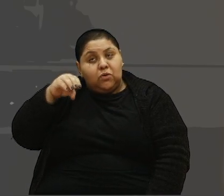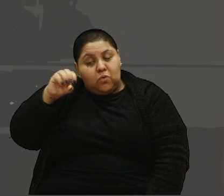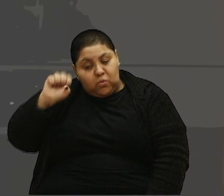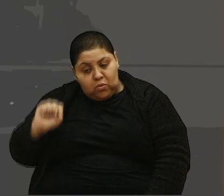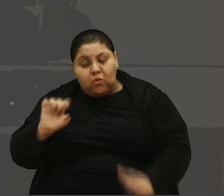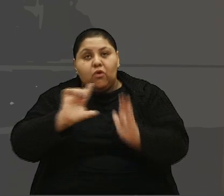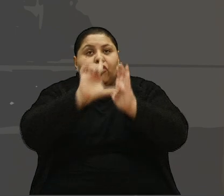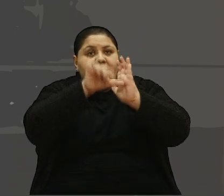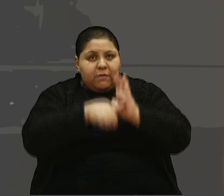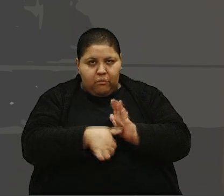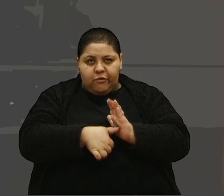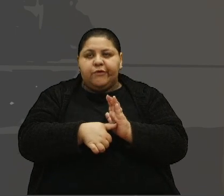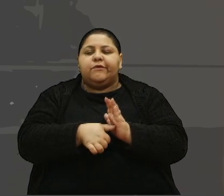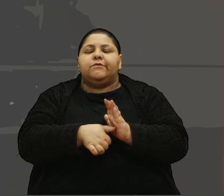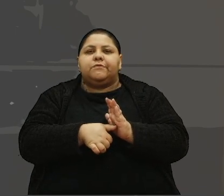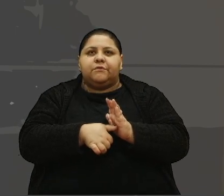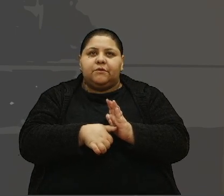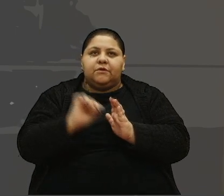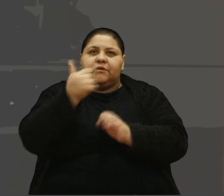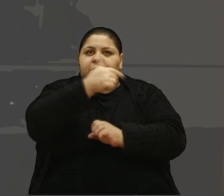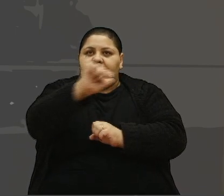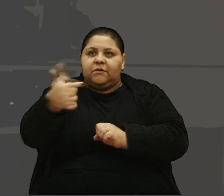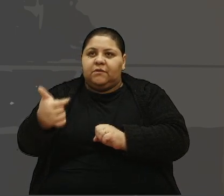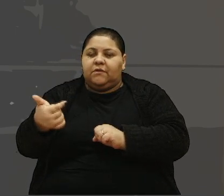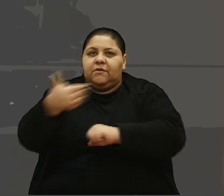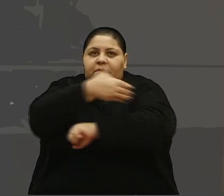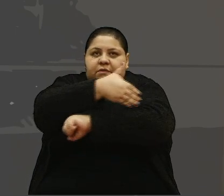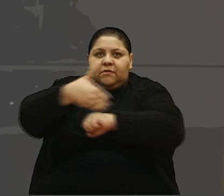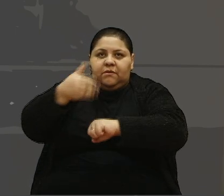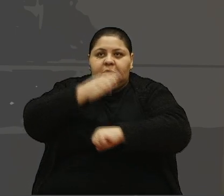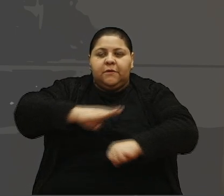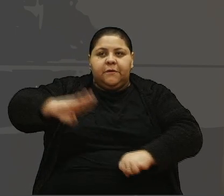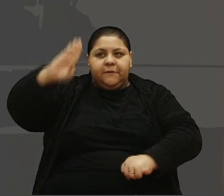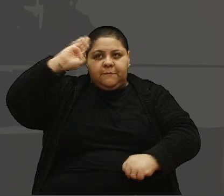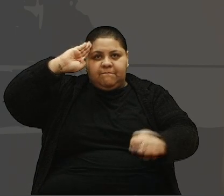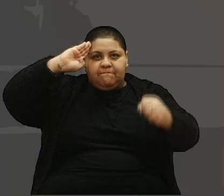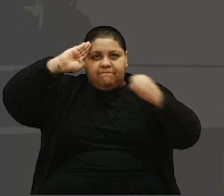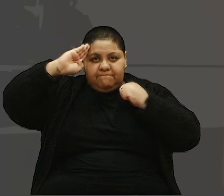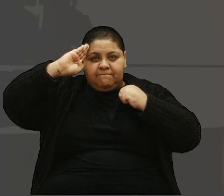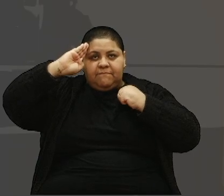depois do São Caetano, outra na Estrada do Imigrante,